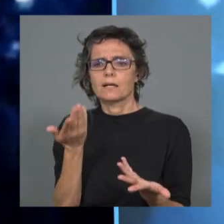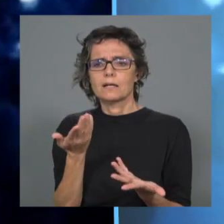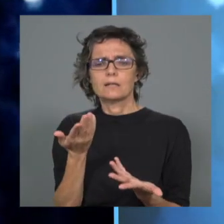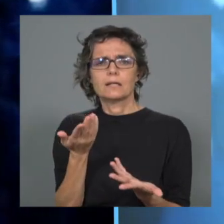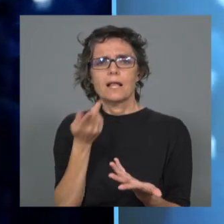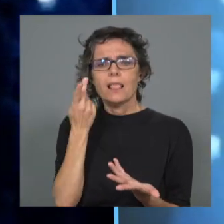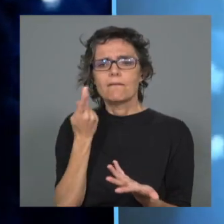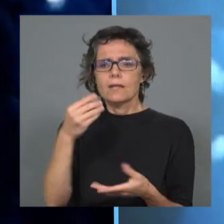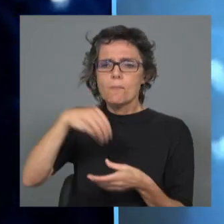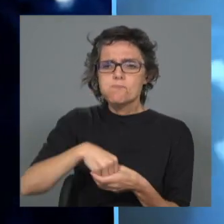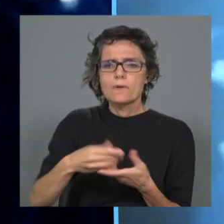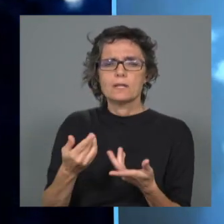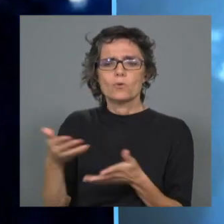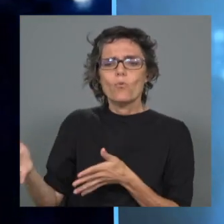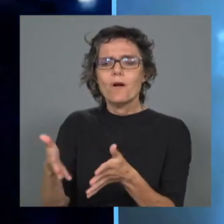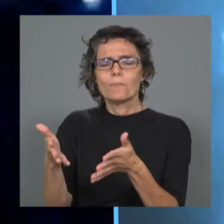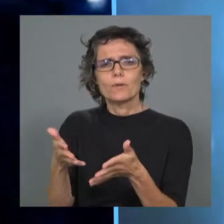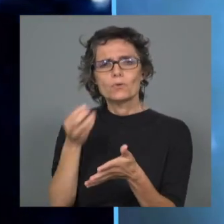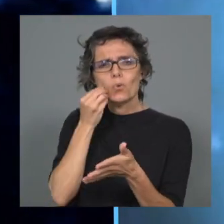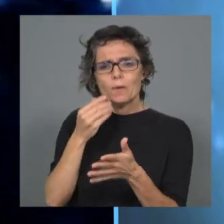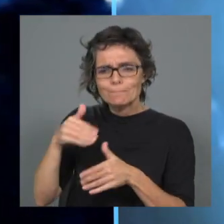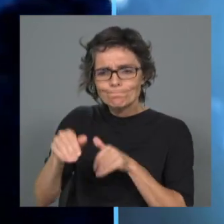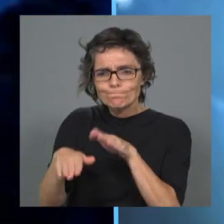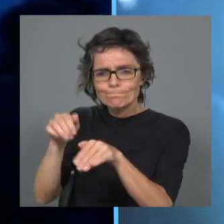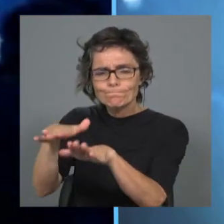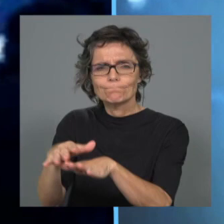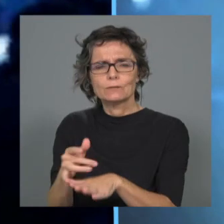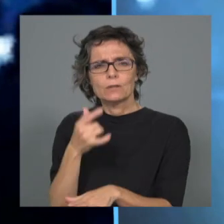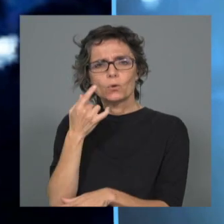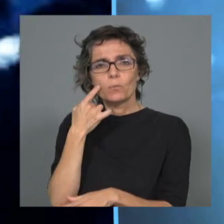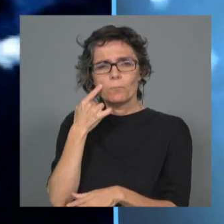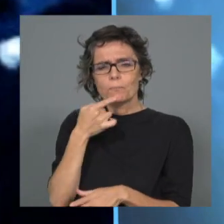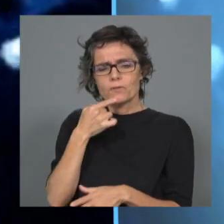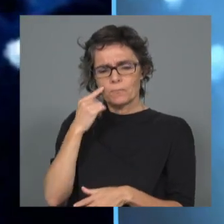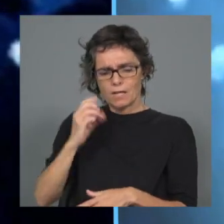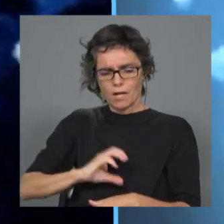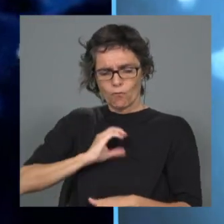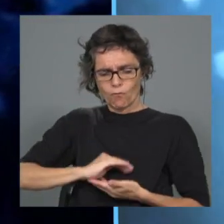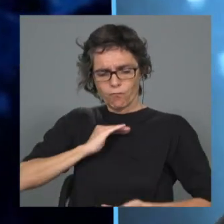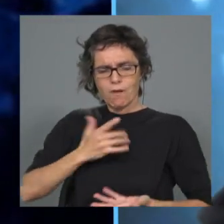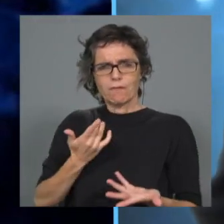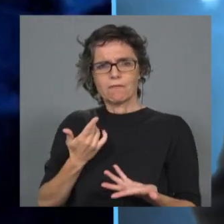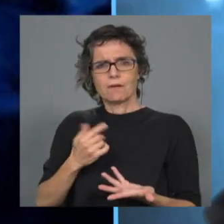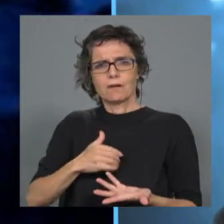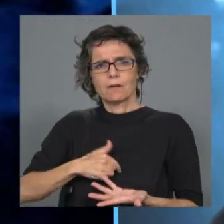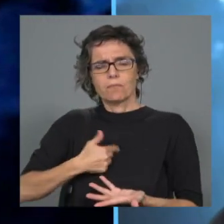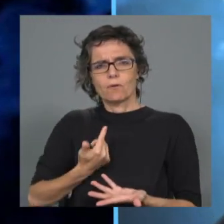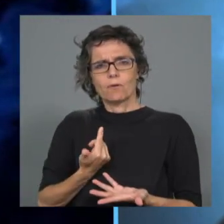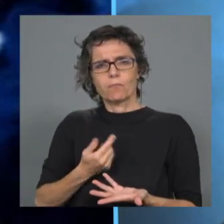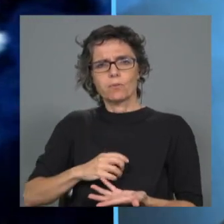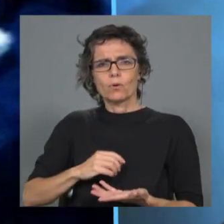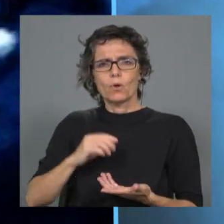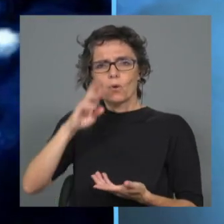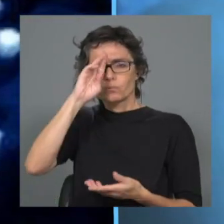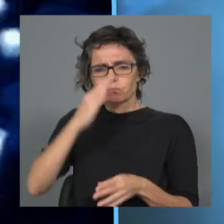à sua vida? Que caminho é que foi fazendo para perceber como o autoconhecimento, a autoconfiança, a resiliência, a empatia e o serviço podiam